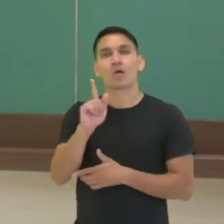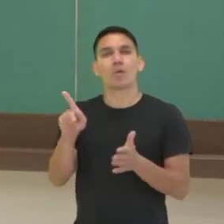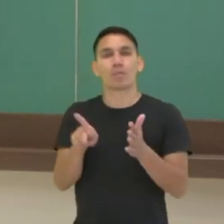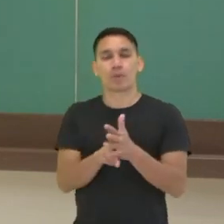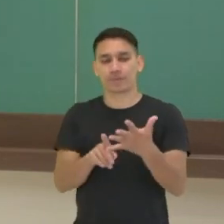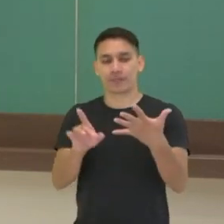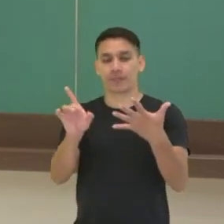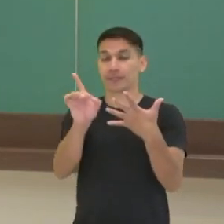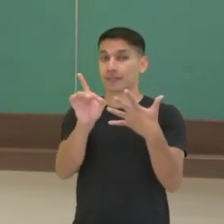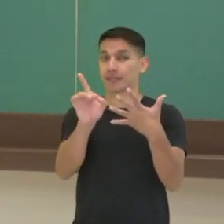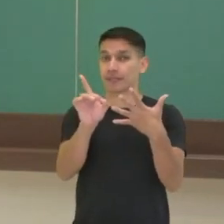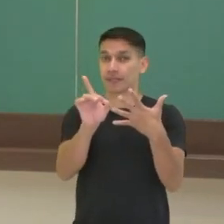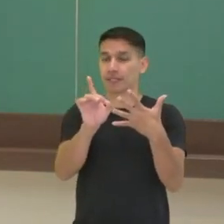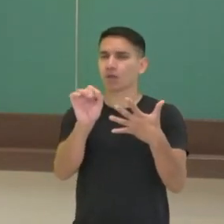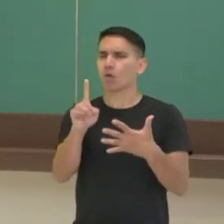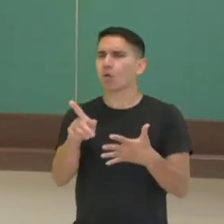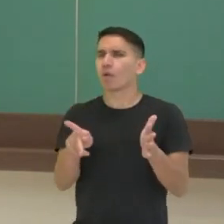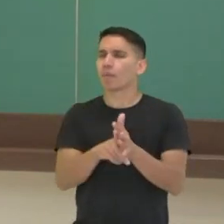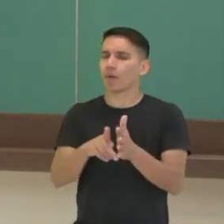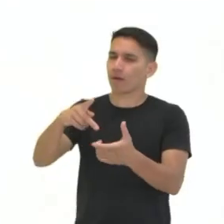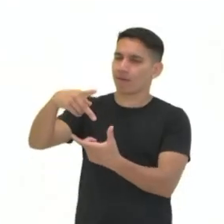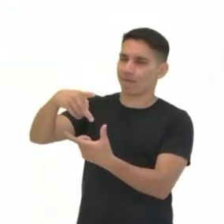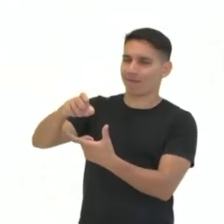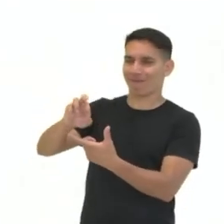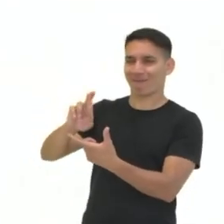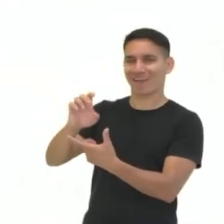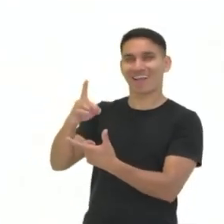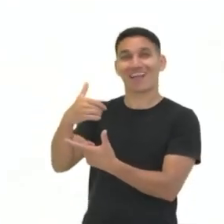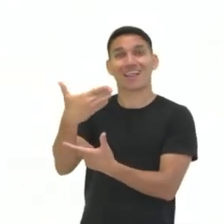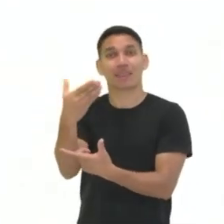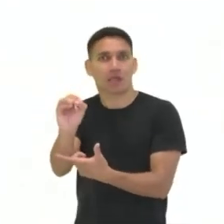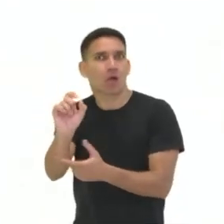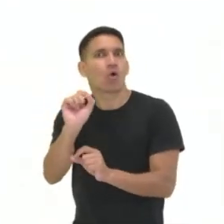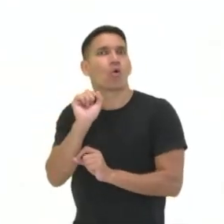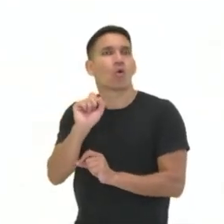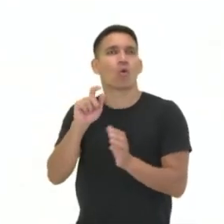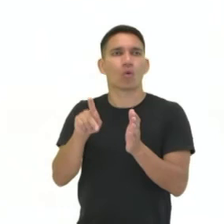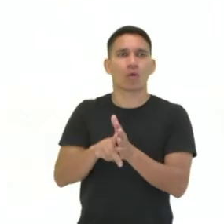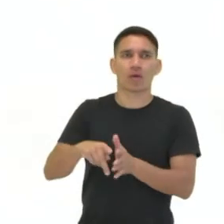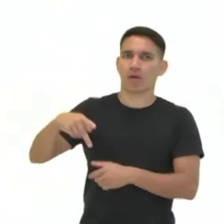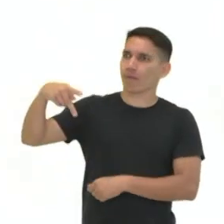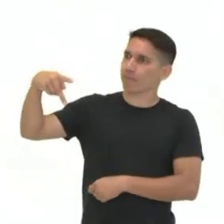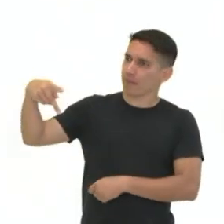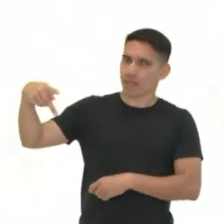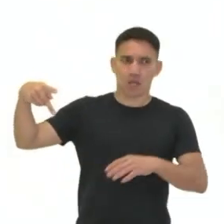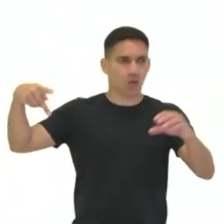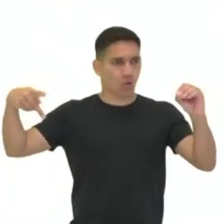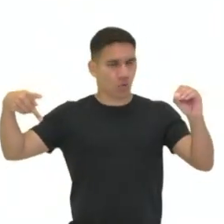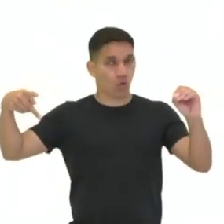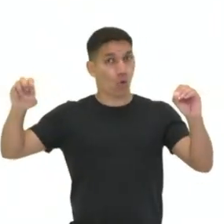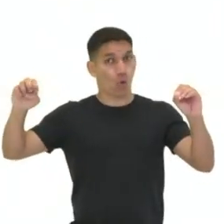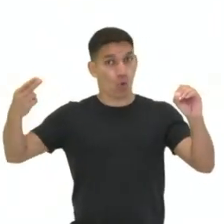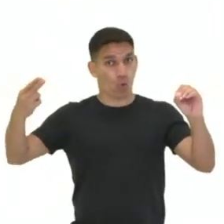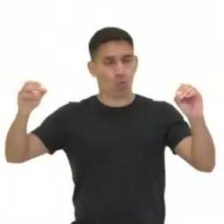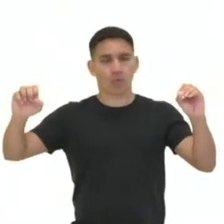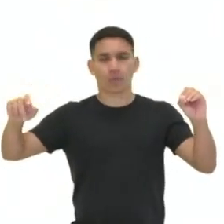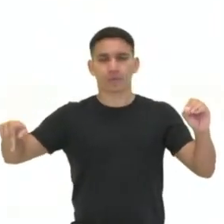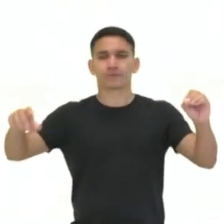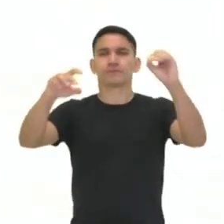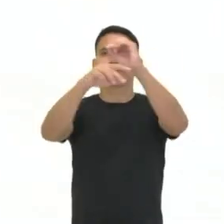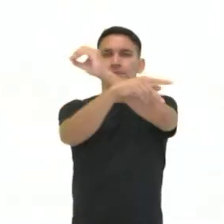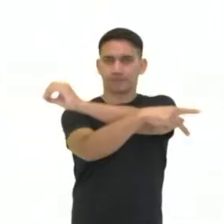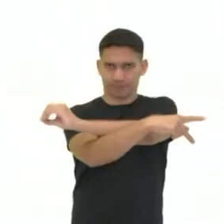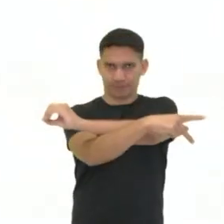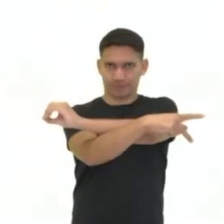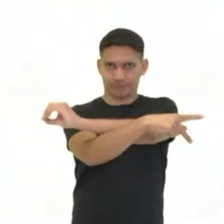D, então, a palavra perdão, em que o P e o O apareçam nos extremos. Então, o que